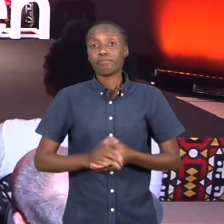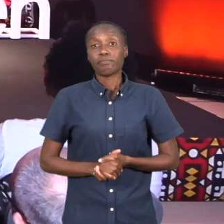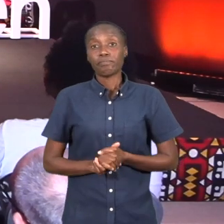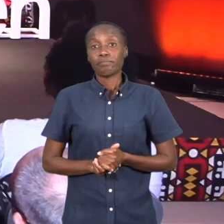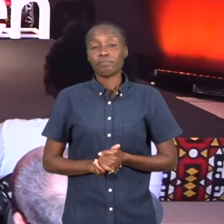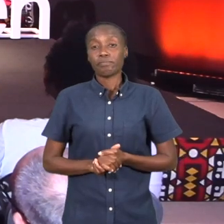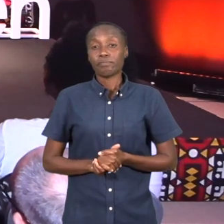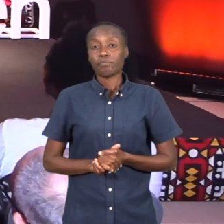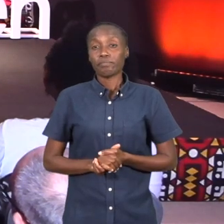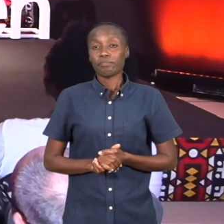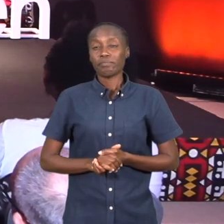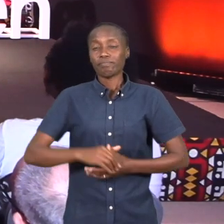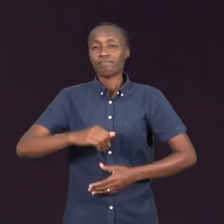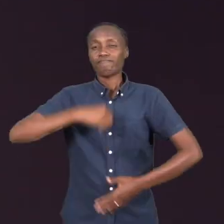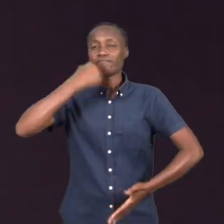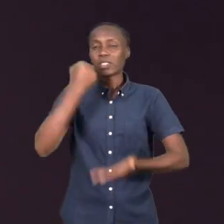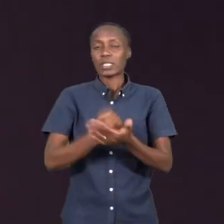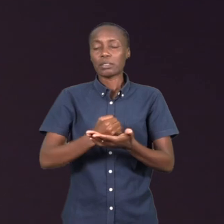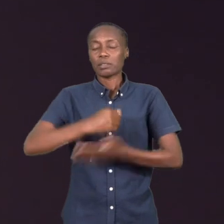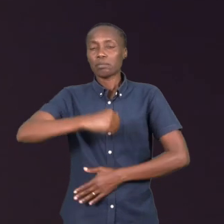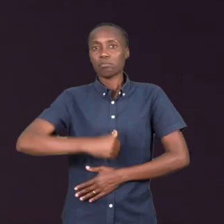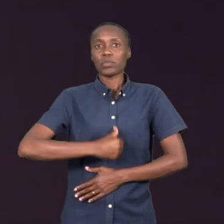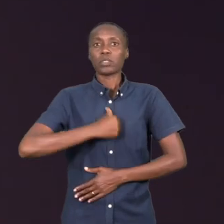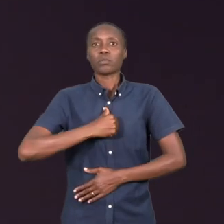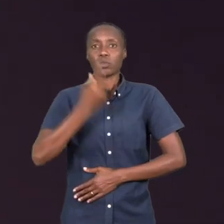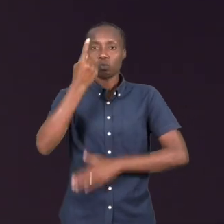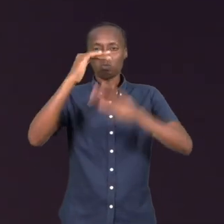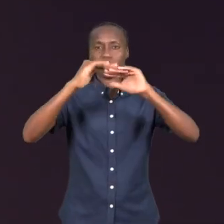Finalmente, um dia, eu tomei uma grande decisão.